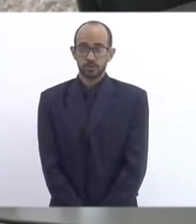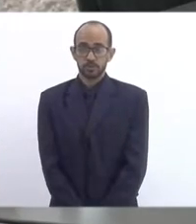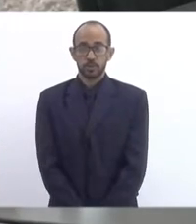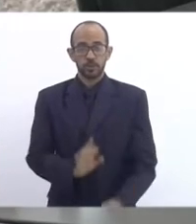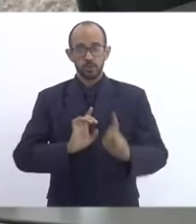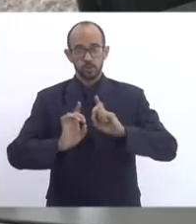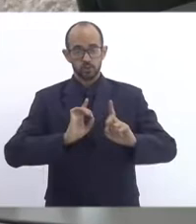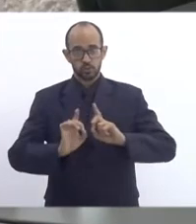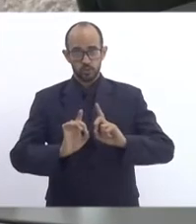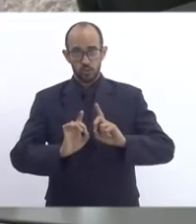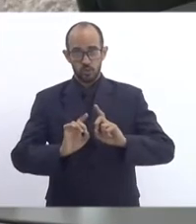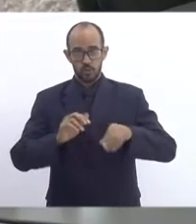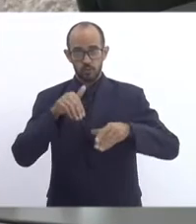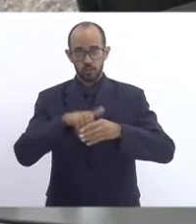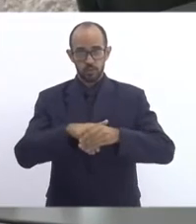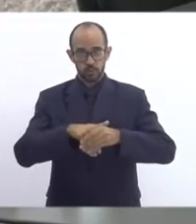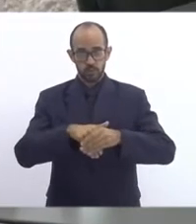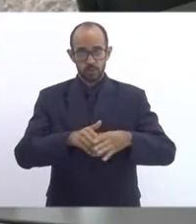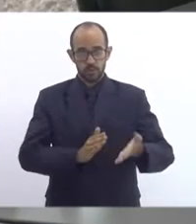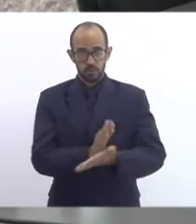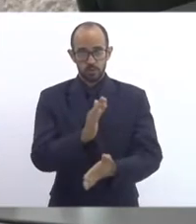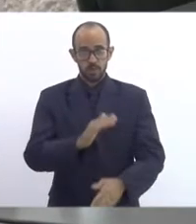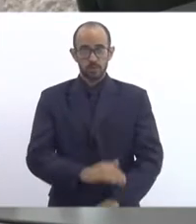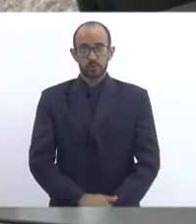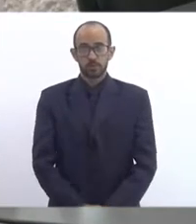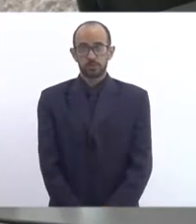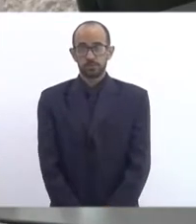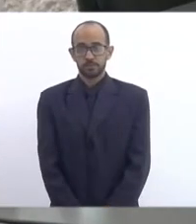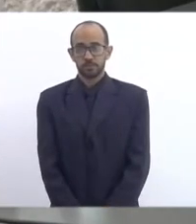Em discussão, em votação, aprovado.